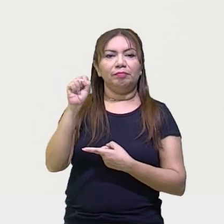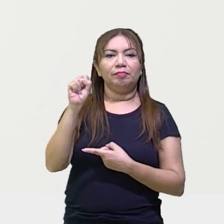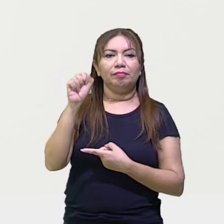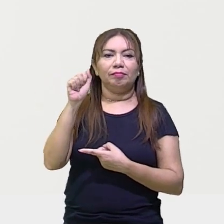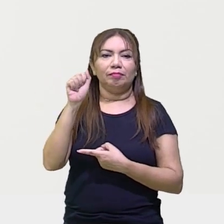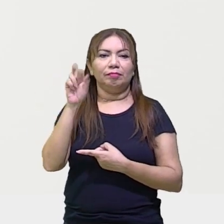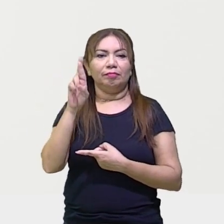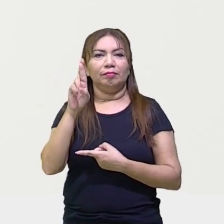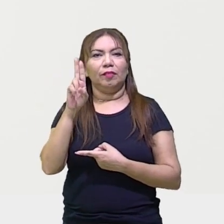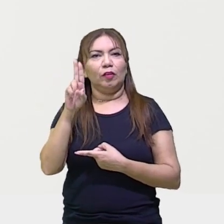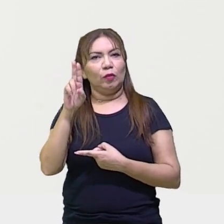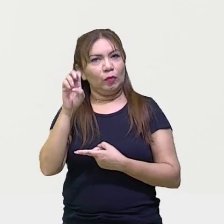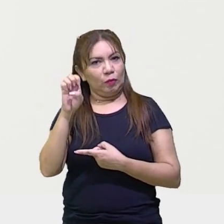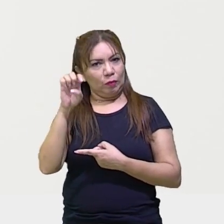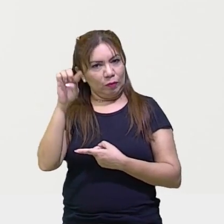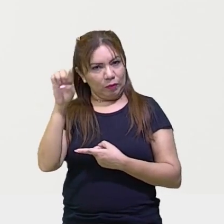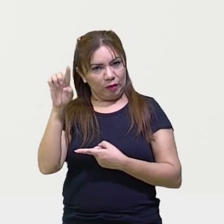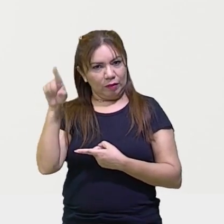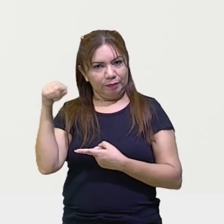micurê,